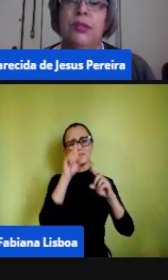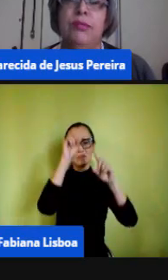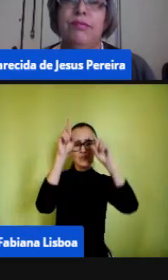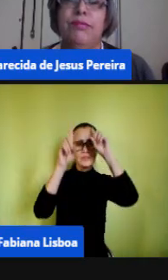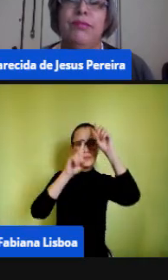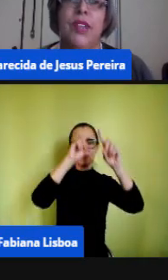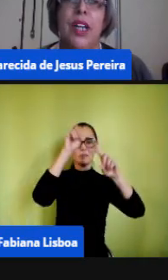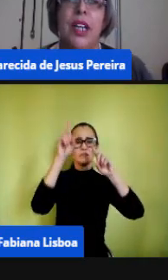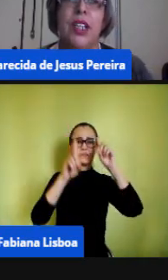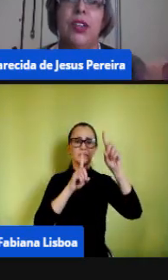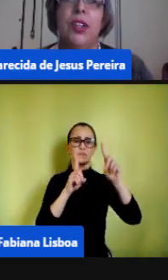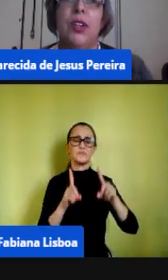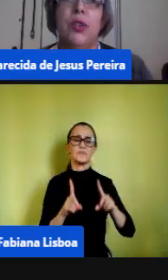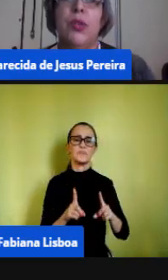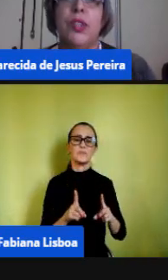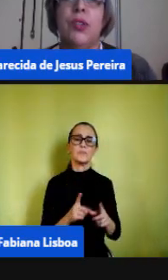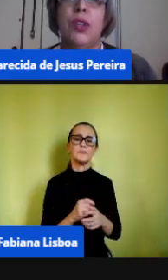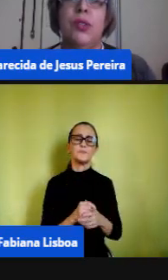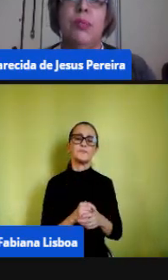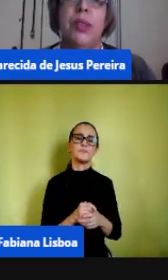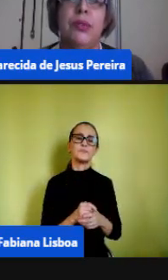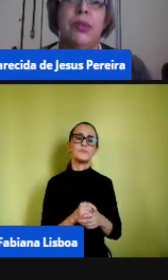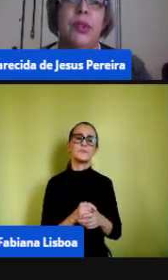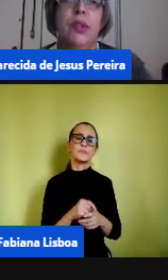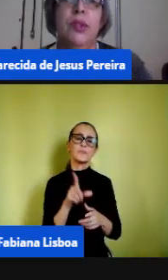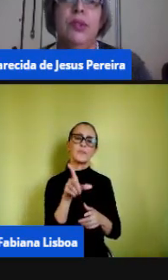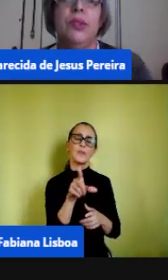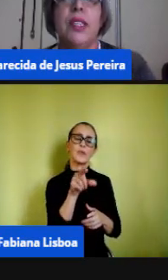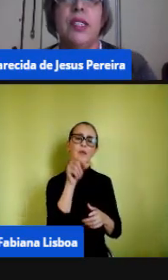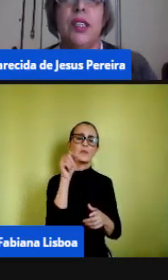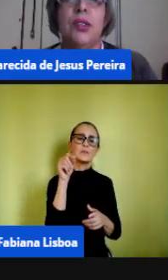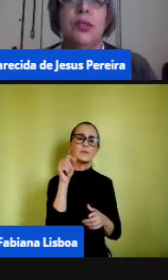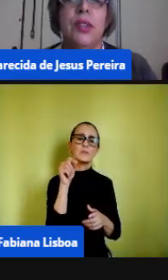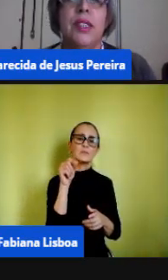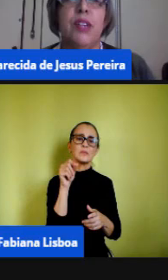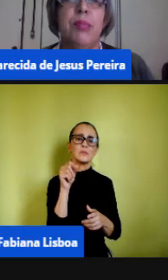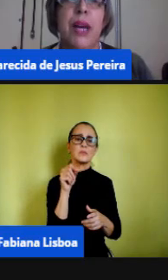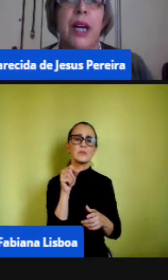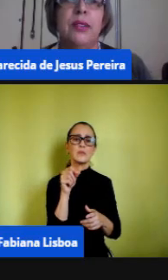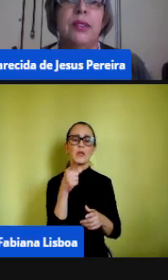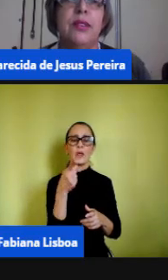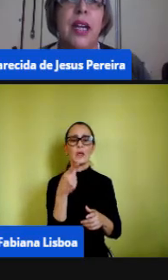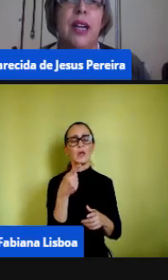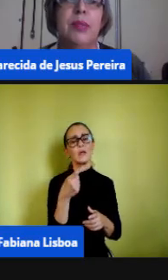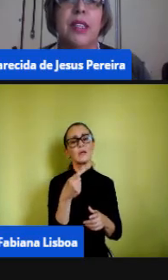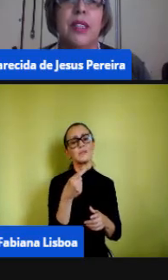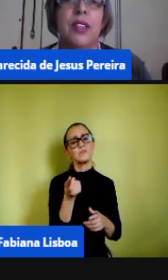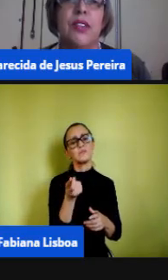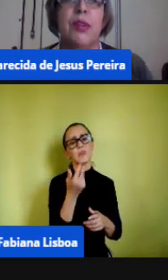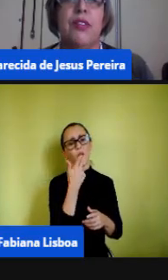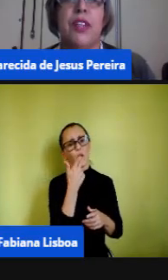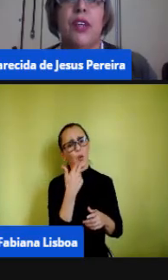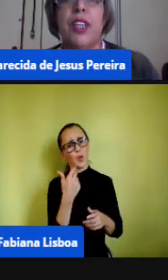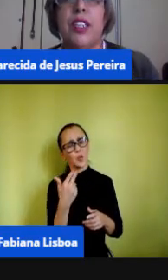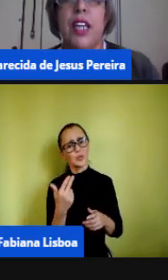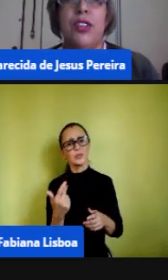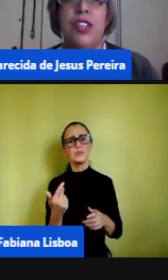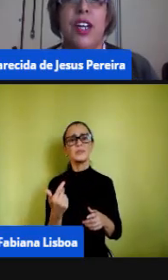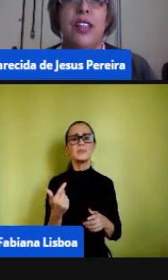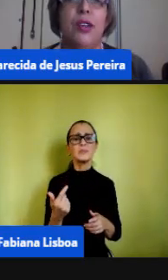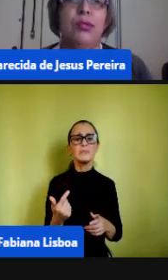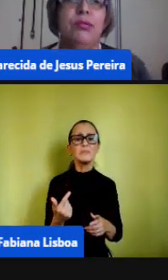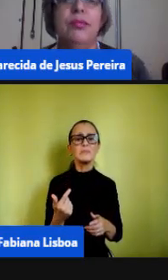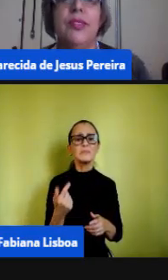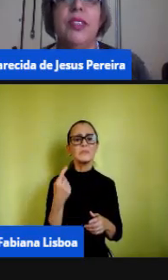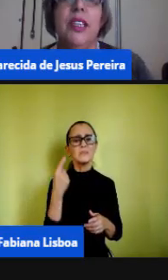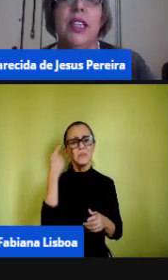colando. Aqui eu escolhi um tecido estampado, tá? Mas isso aí também fica ao critério de